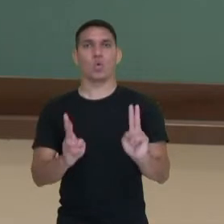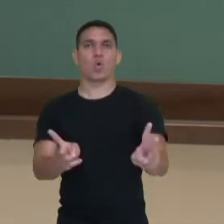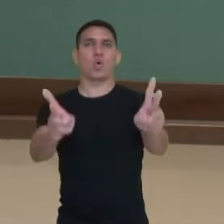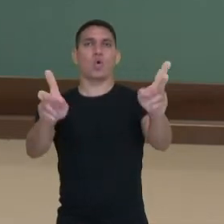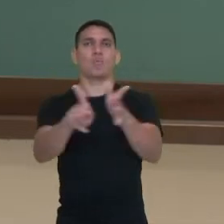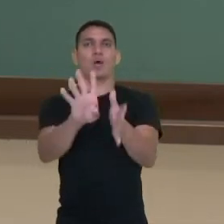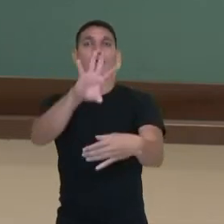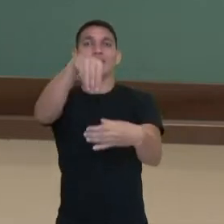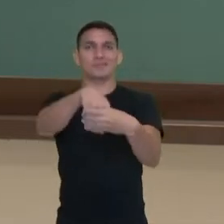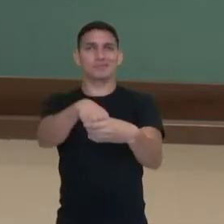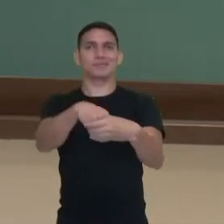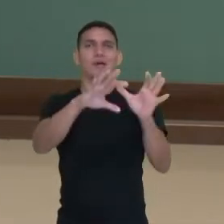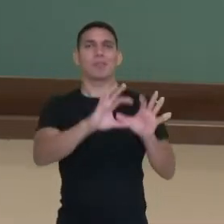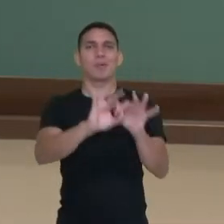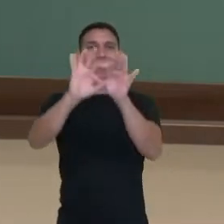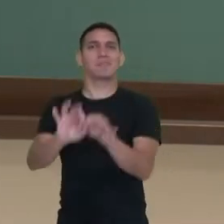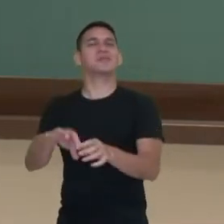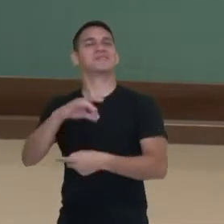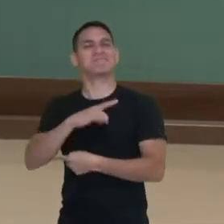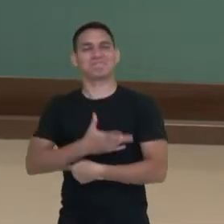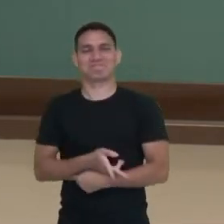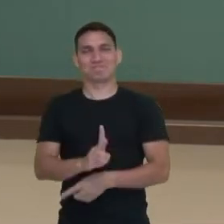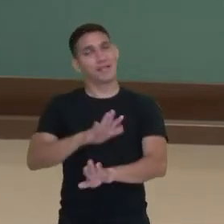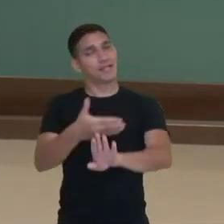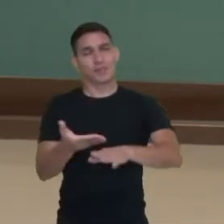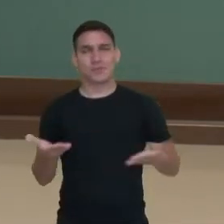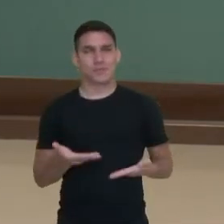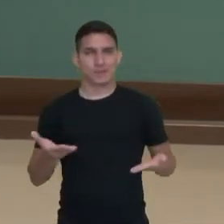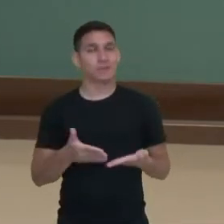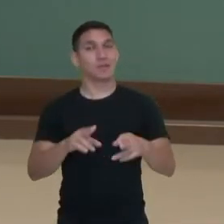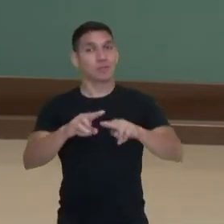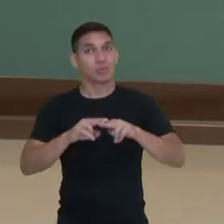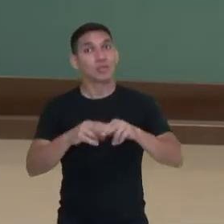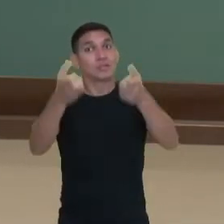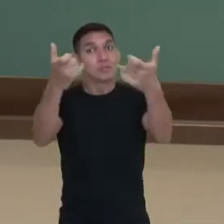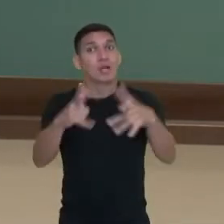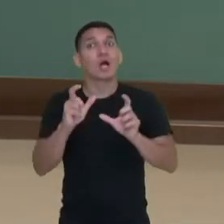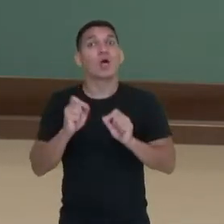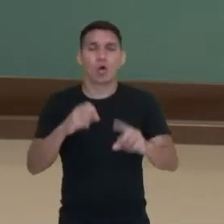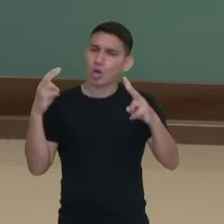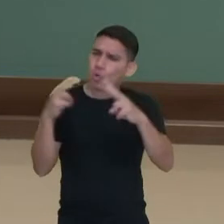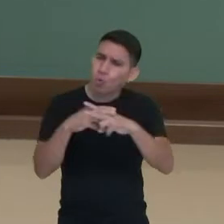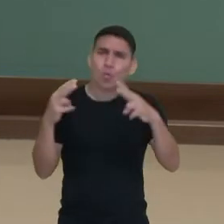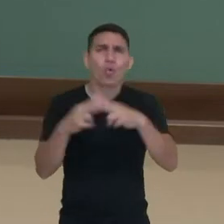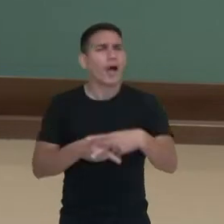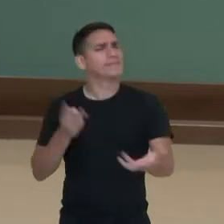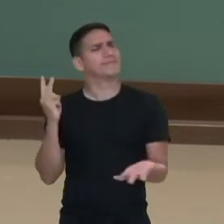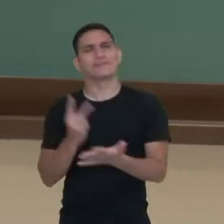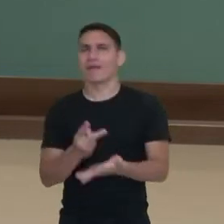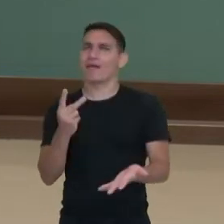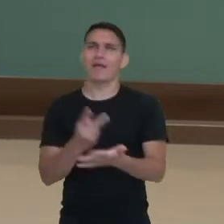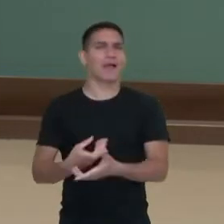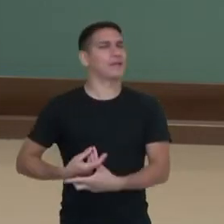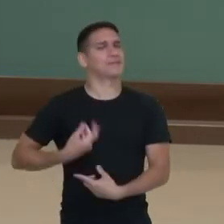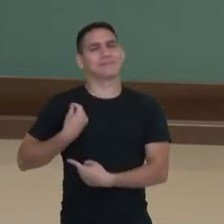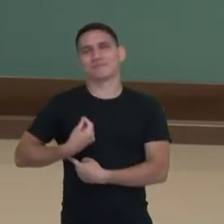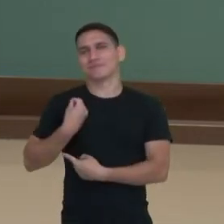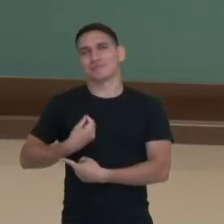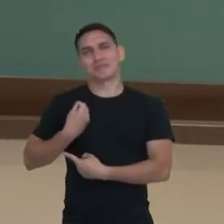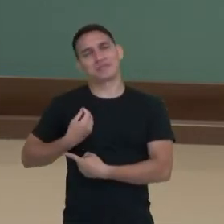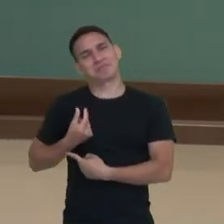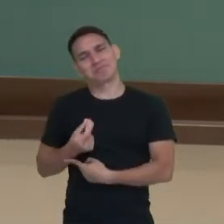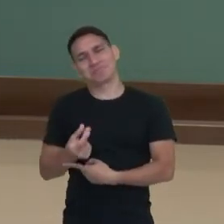do programa dos Jogos Olímpicos, né? Então podemos dizer que as lutas sempre estiveram presentes nos Jogos